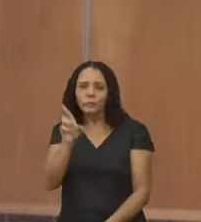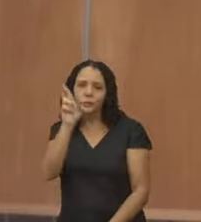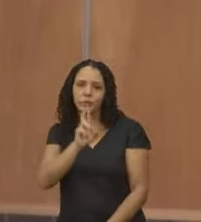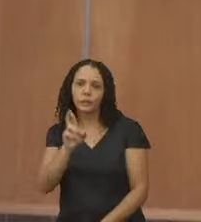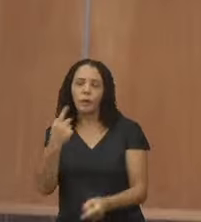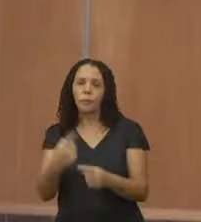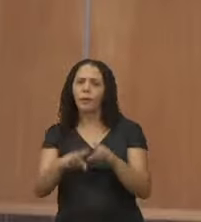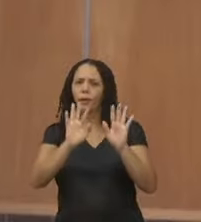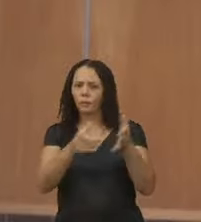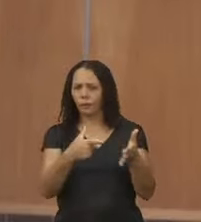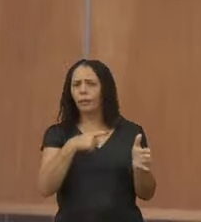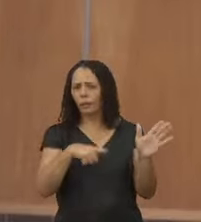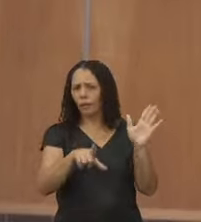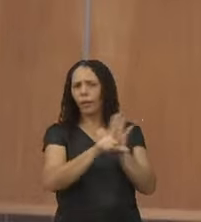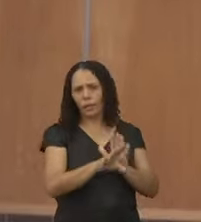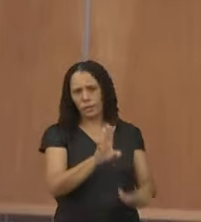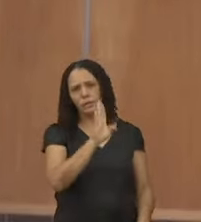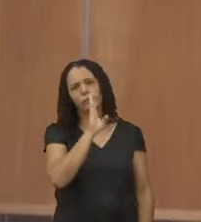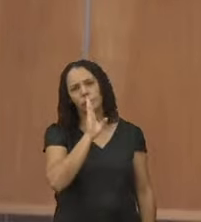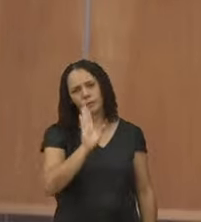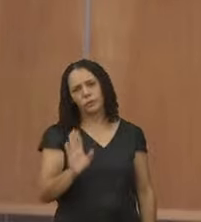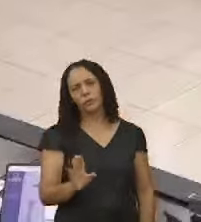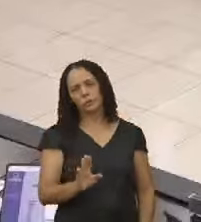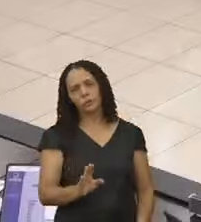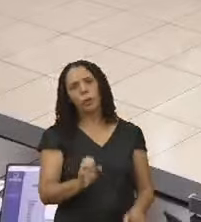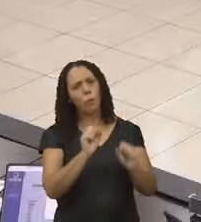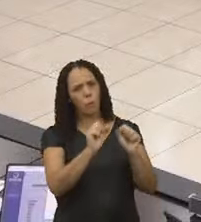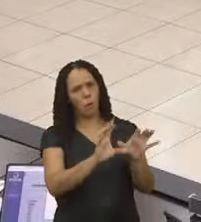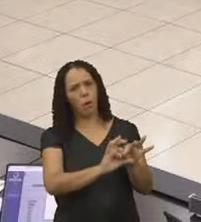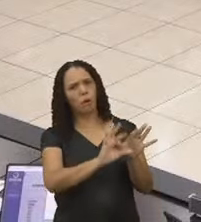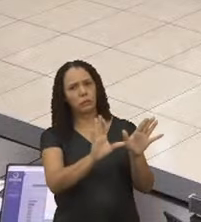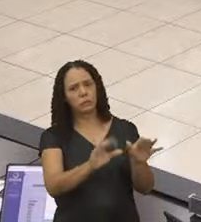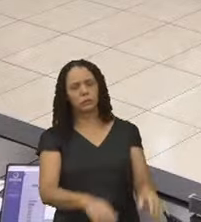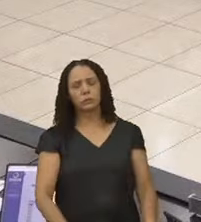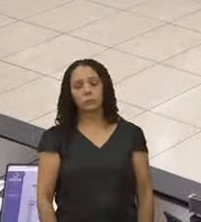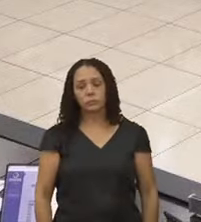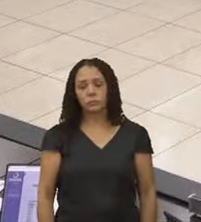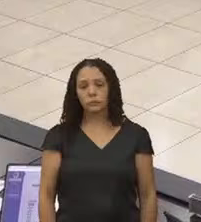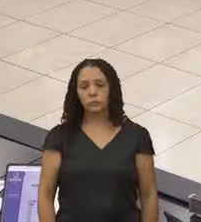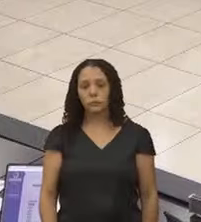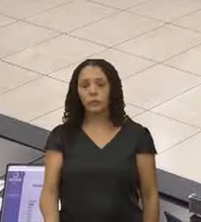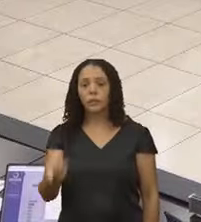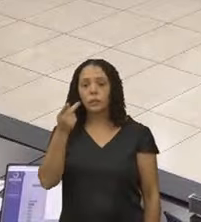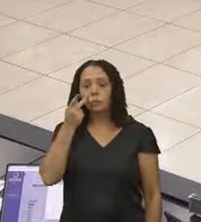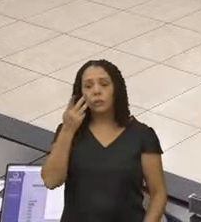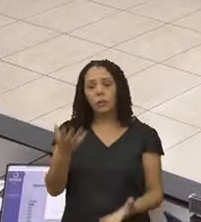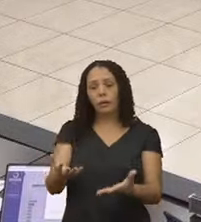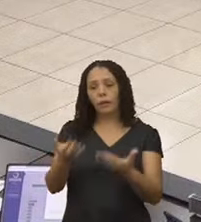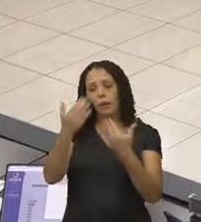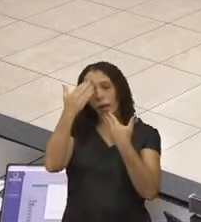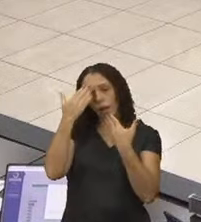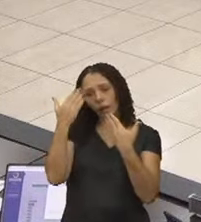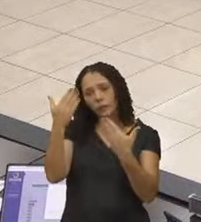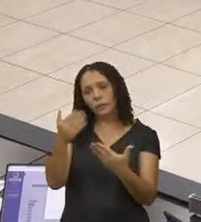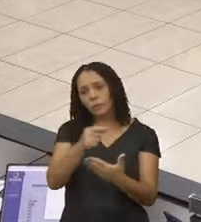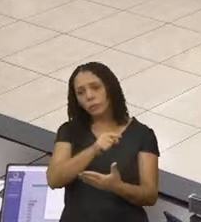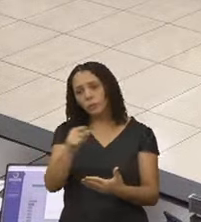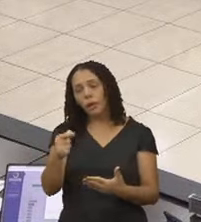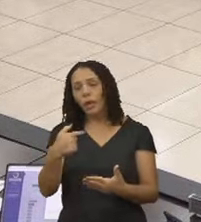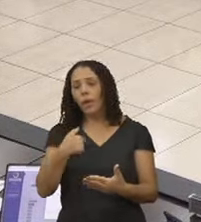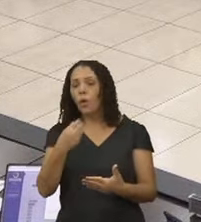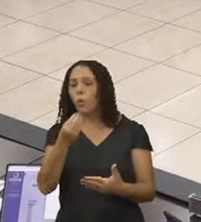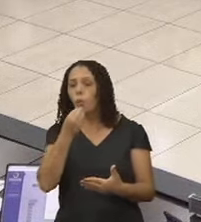Pois não, vereador? Pode? Pode. Paulinho, quero primeiro agradecer você por ter vindo trazer aí a demanda dos charreteiros. Não tive a oportunidade de participar da